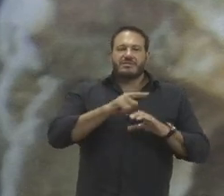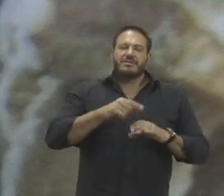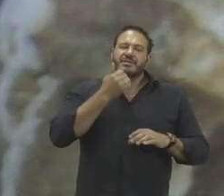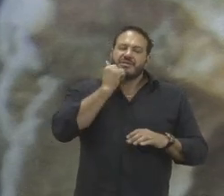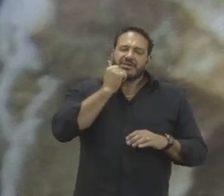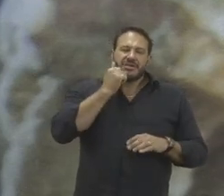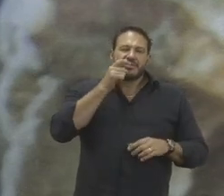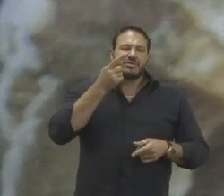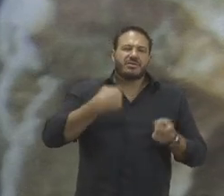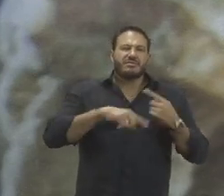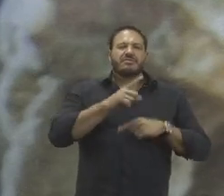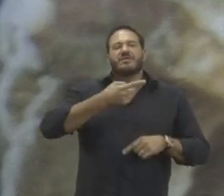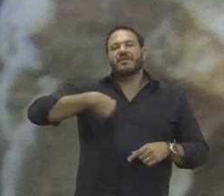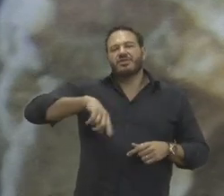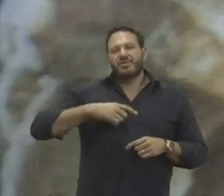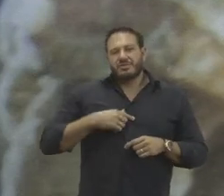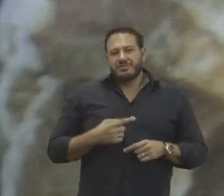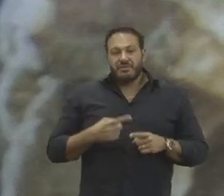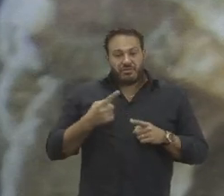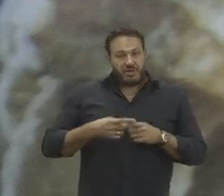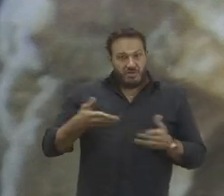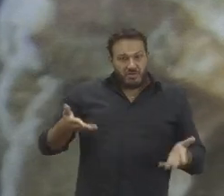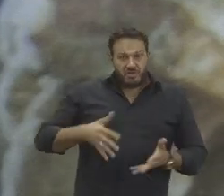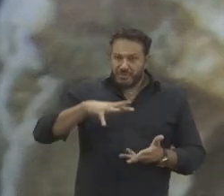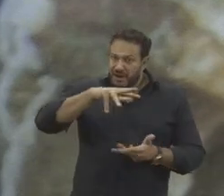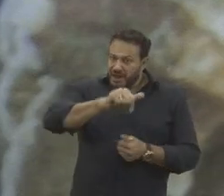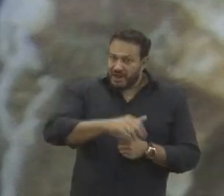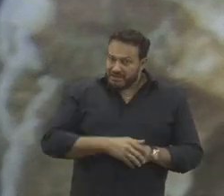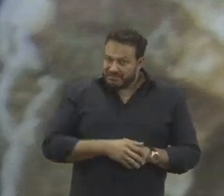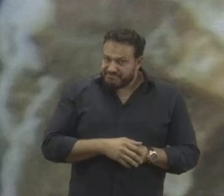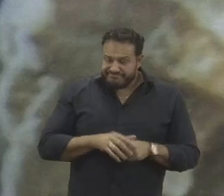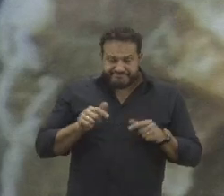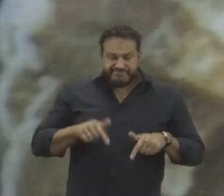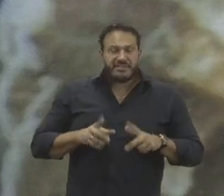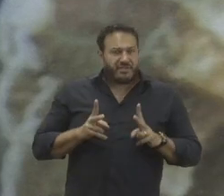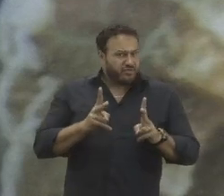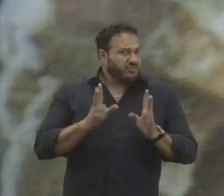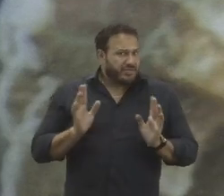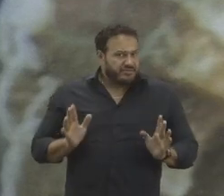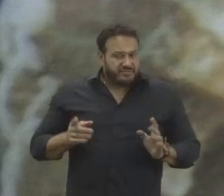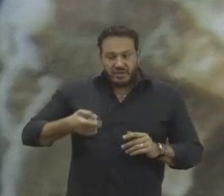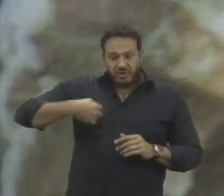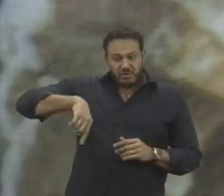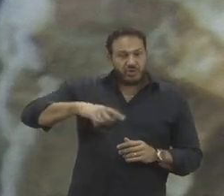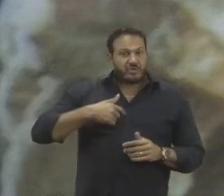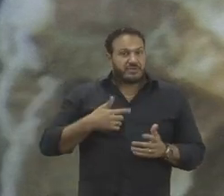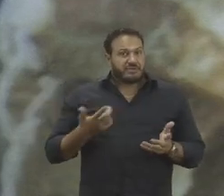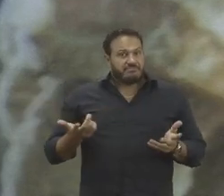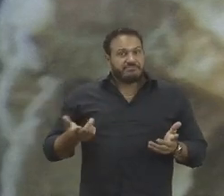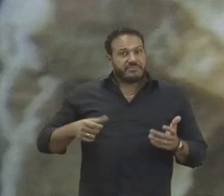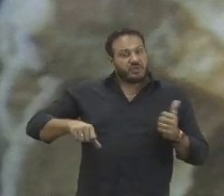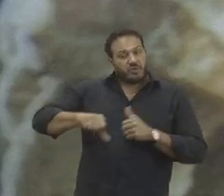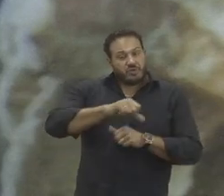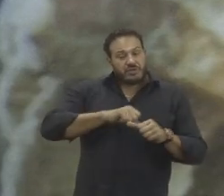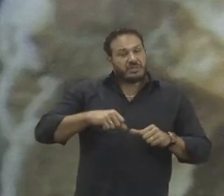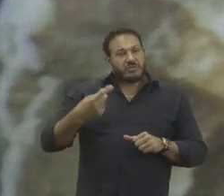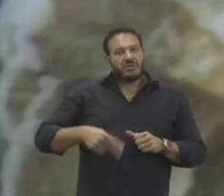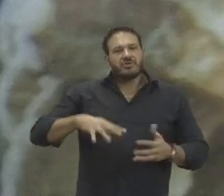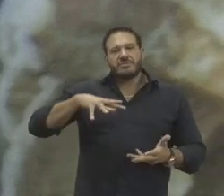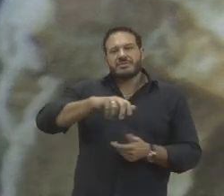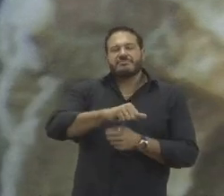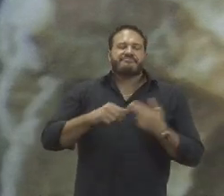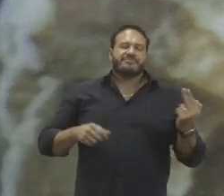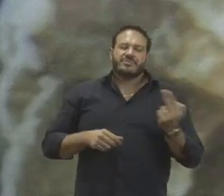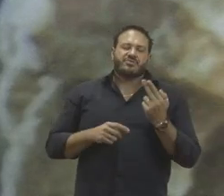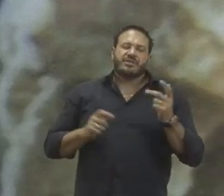nos salvar porque o planeta amigos ele vai continuar por aqui nós é que estamos tornando o planeta inabitável